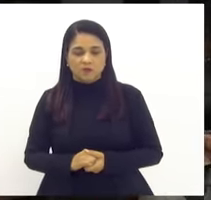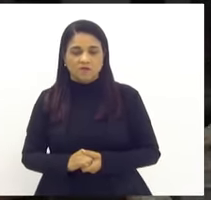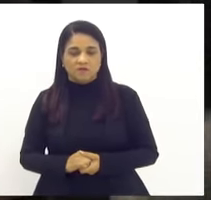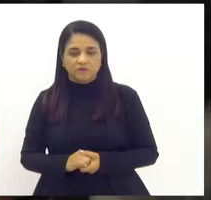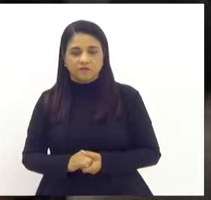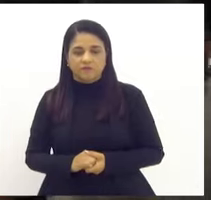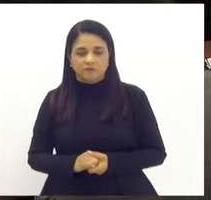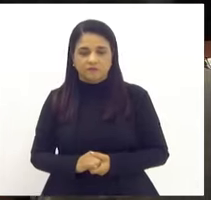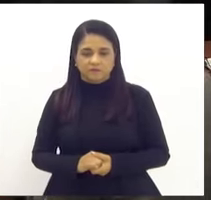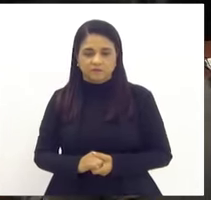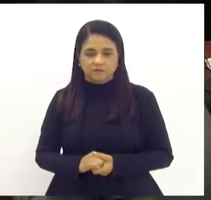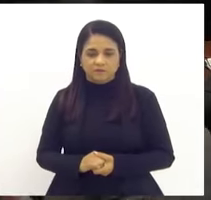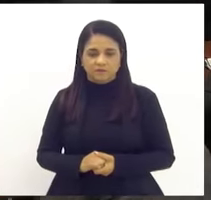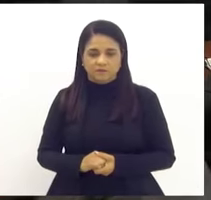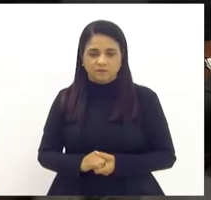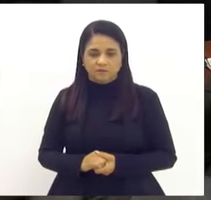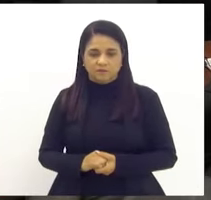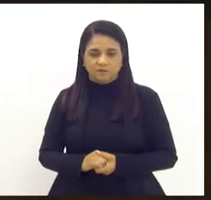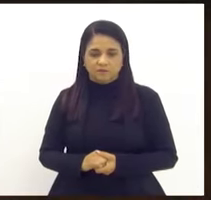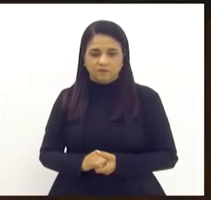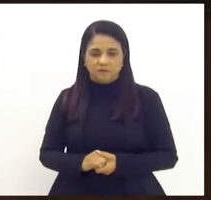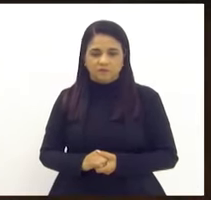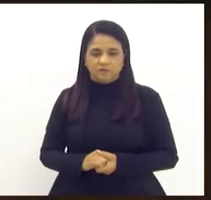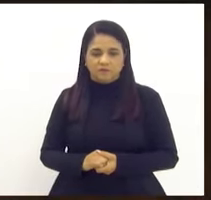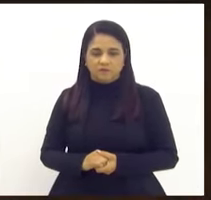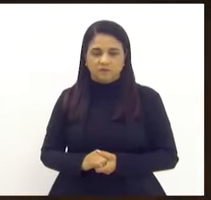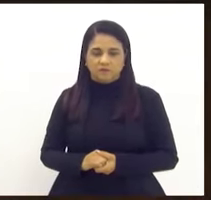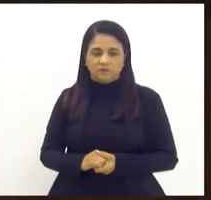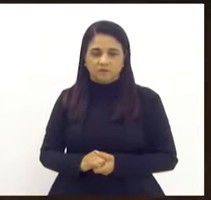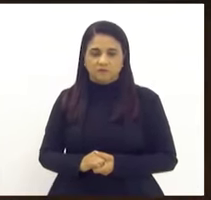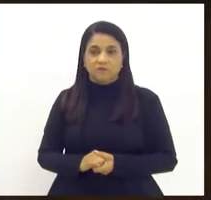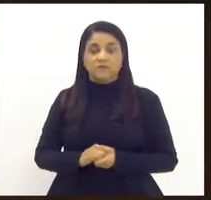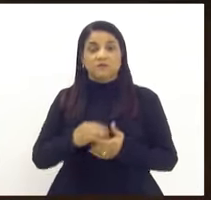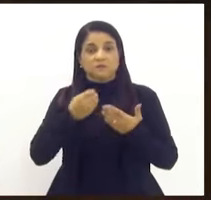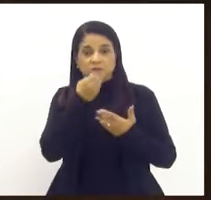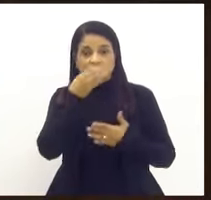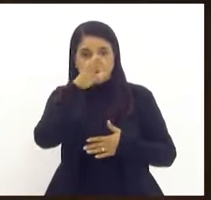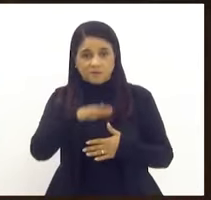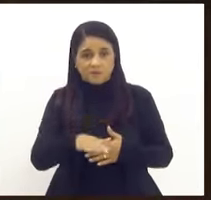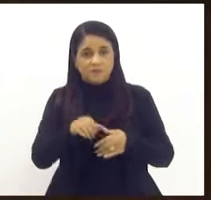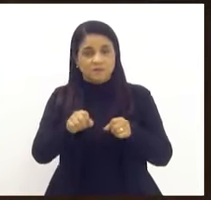B Boa tardeis